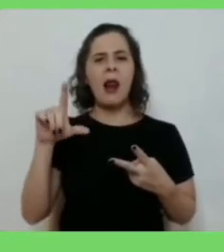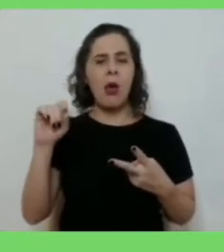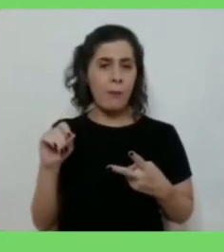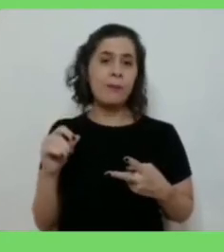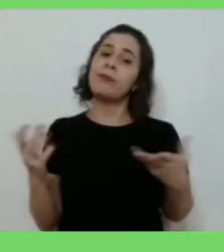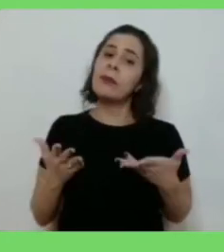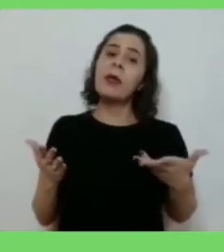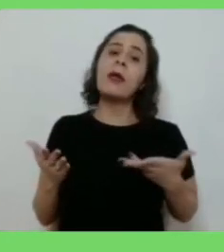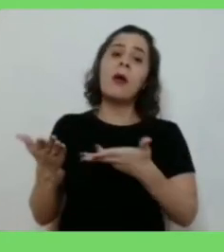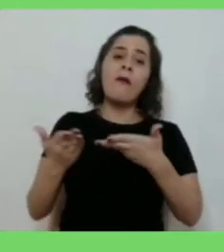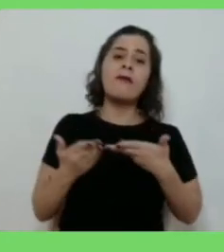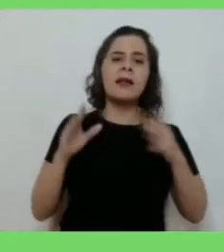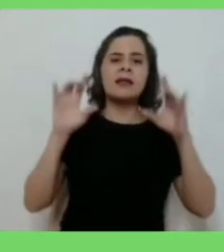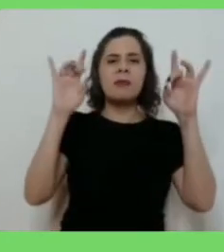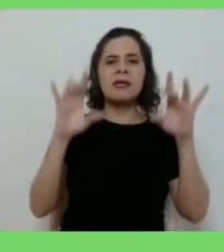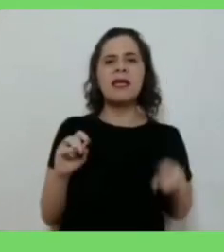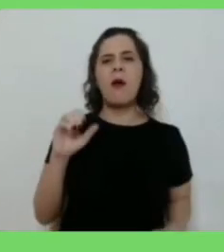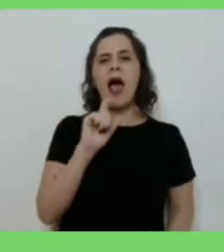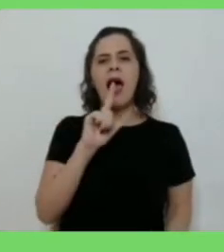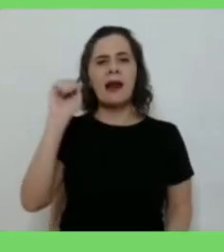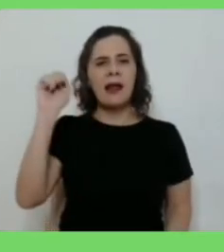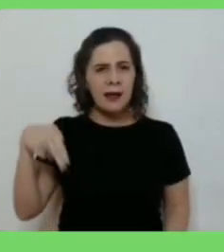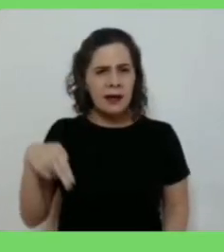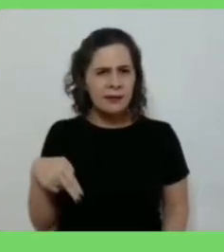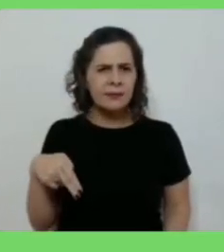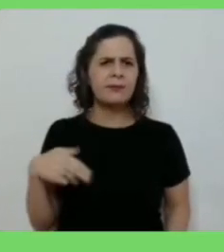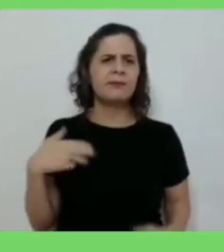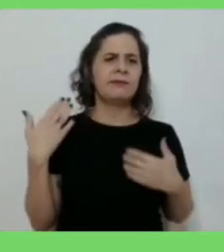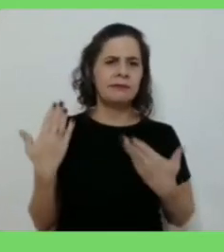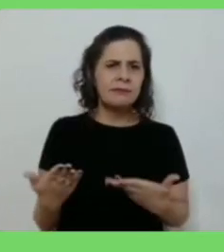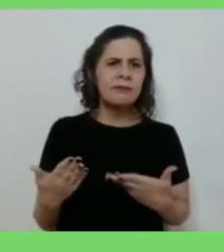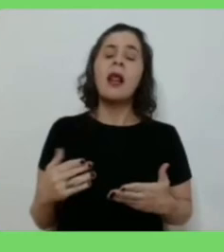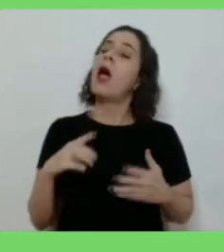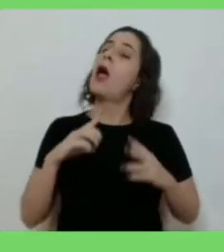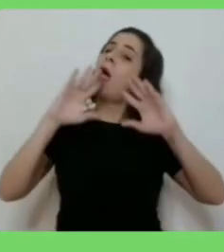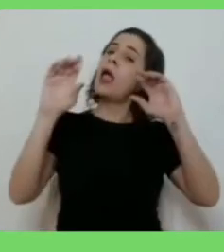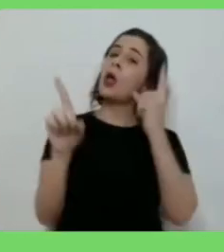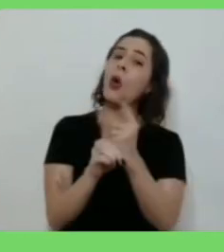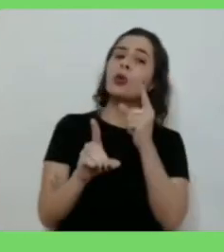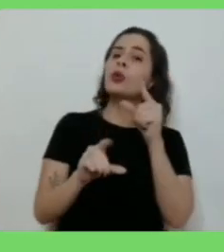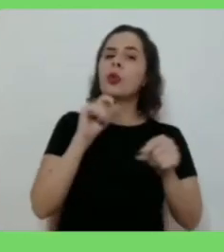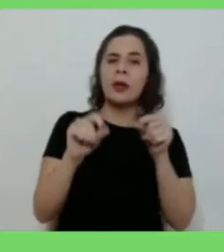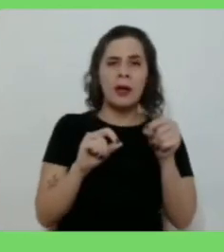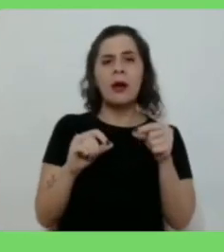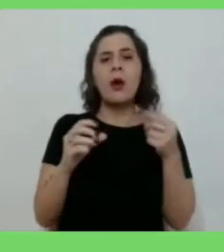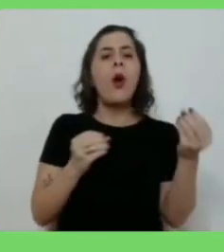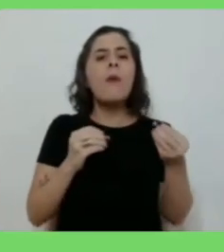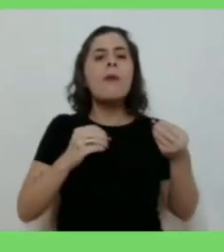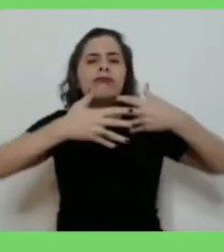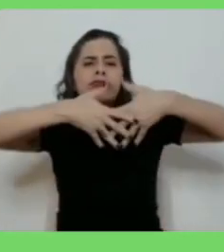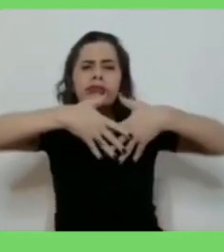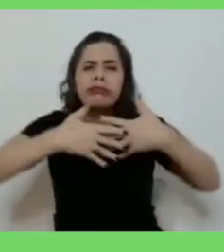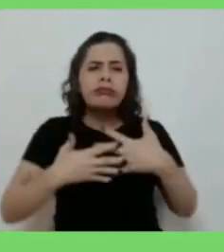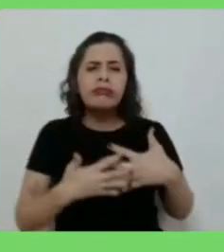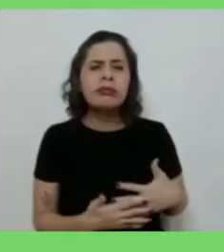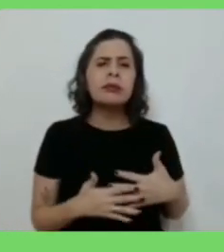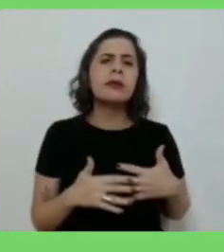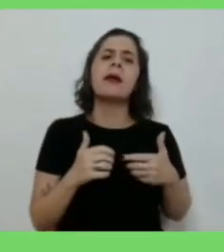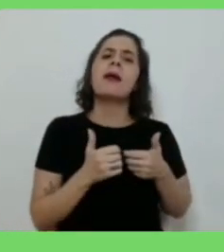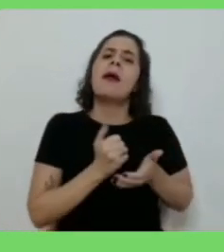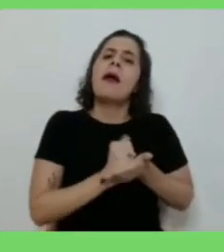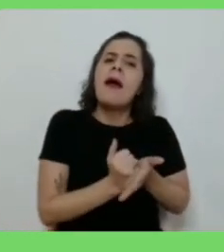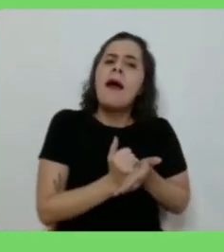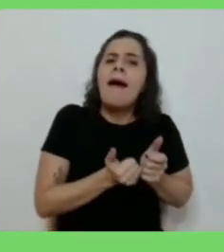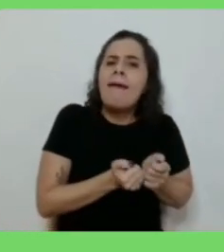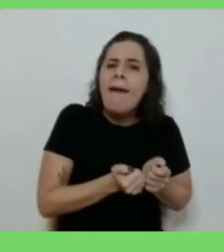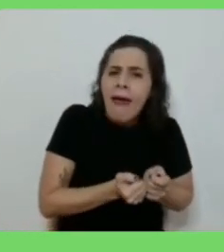hoje é o Alan luz o encontro de hoje tem como tema o ecosistema dos games no Brasil e as possibilidades